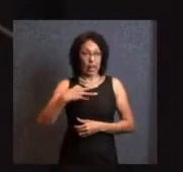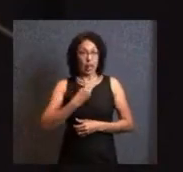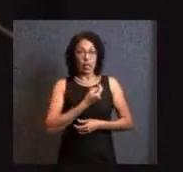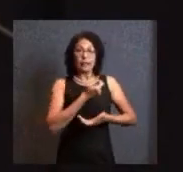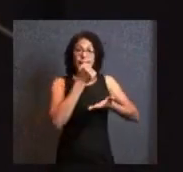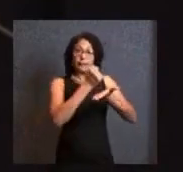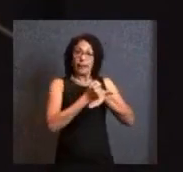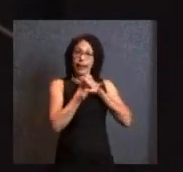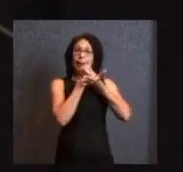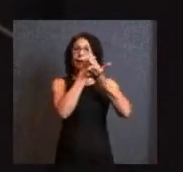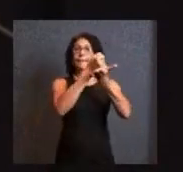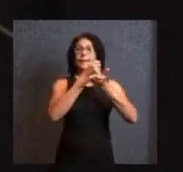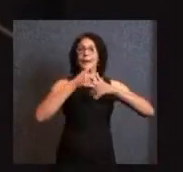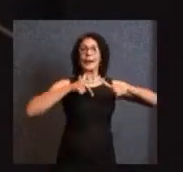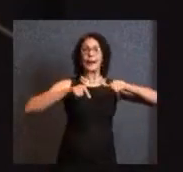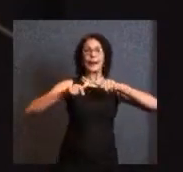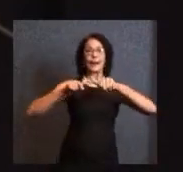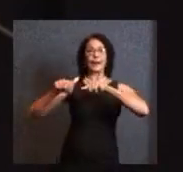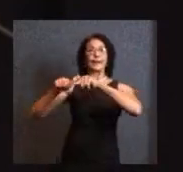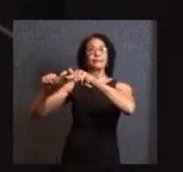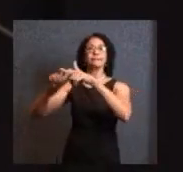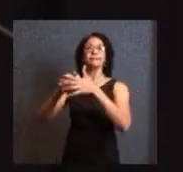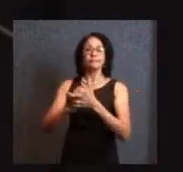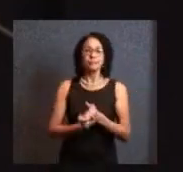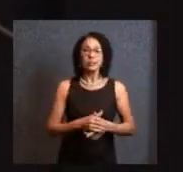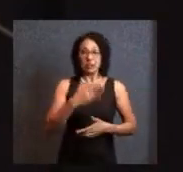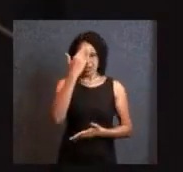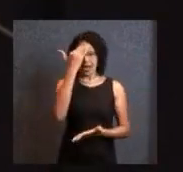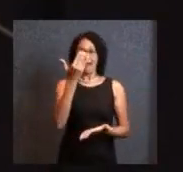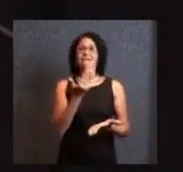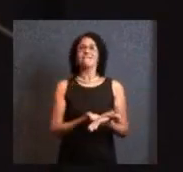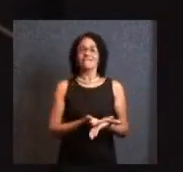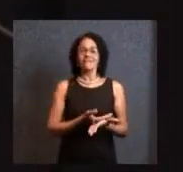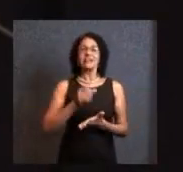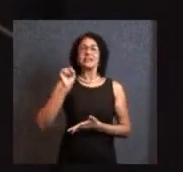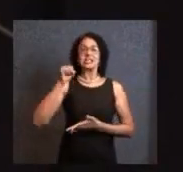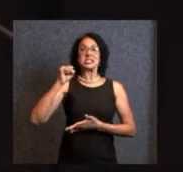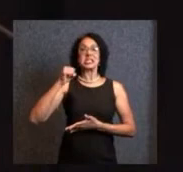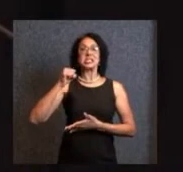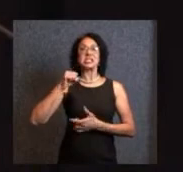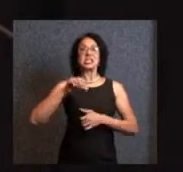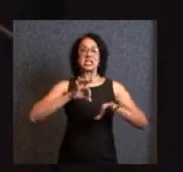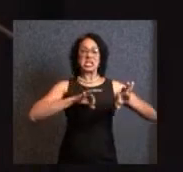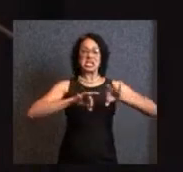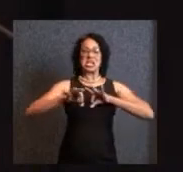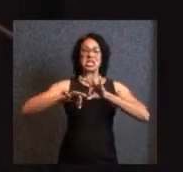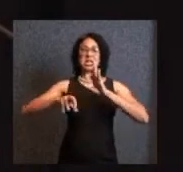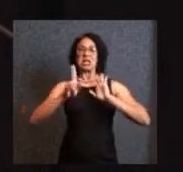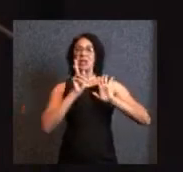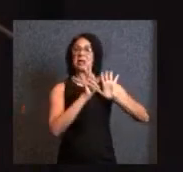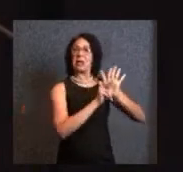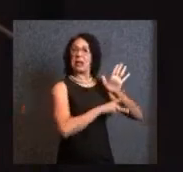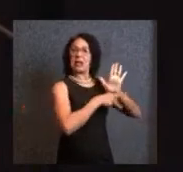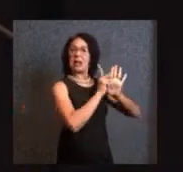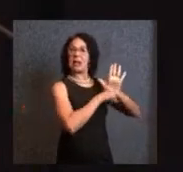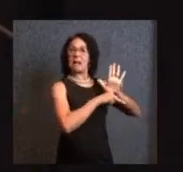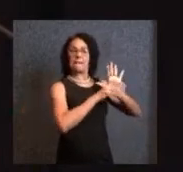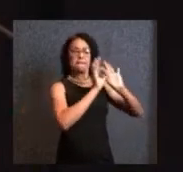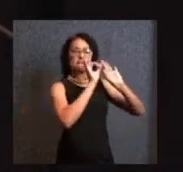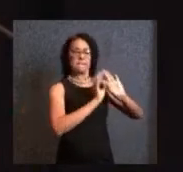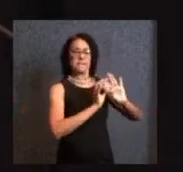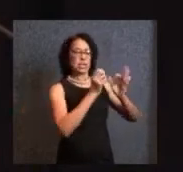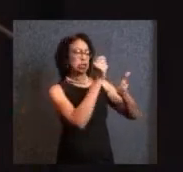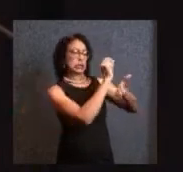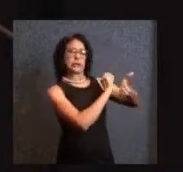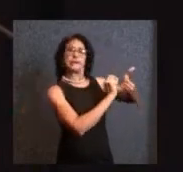as ações do Caminhos da Educação, porque acreditamos que é um programa que foi desenhado de uma maneira muito